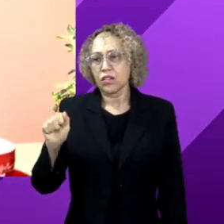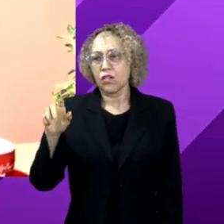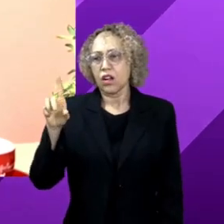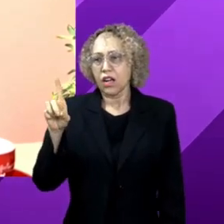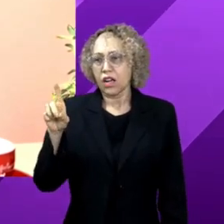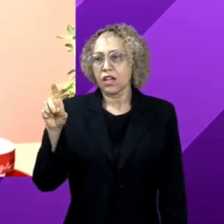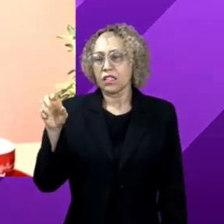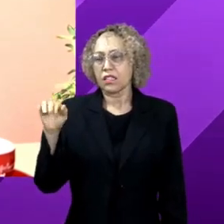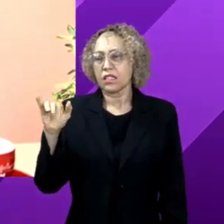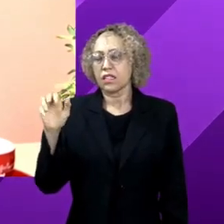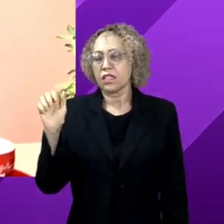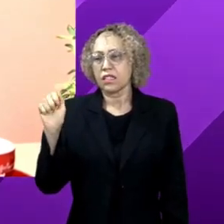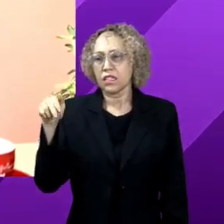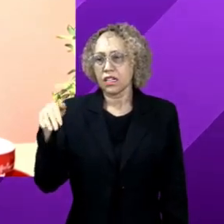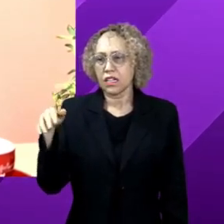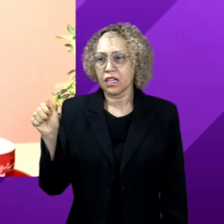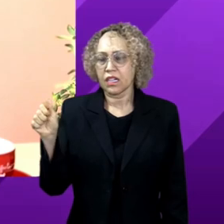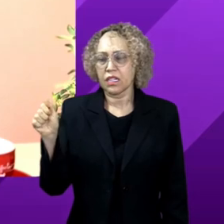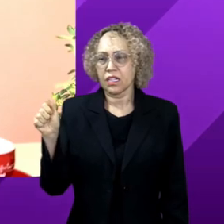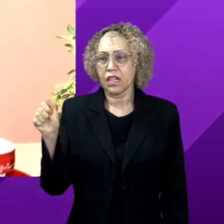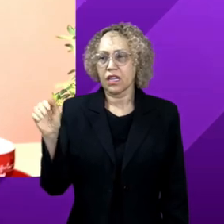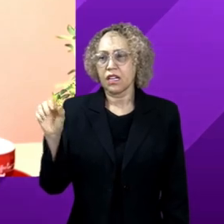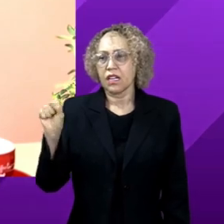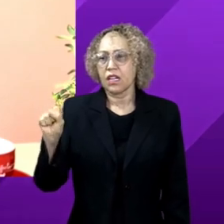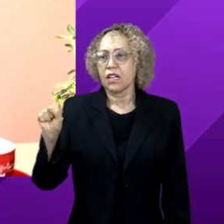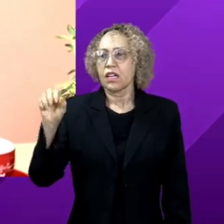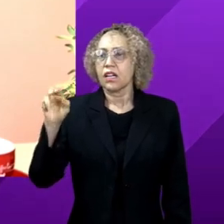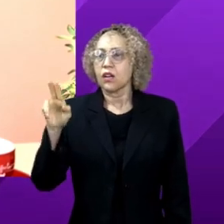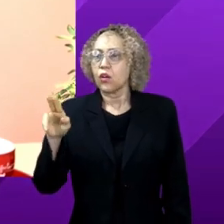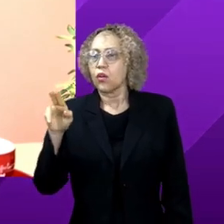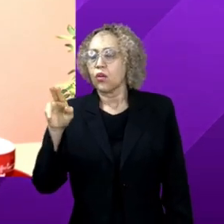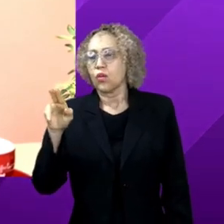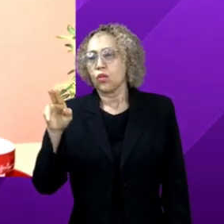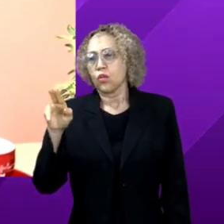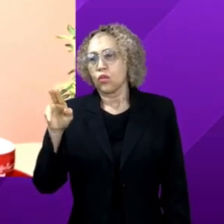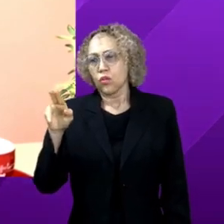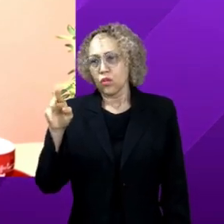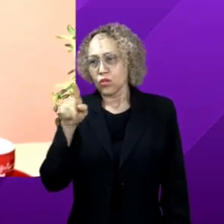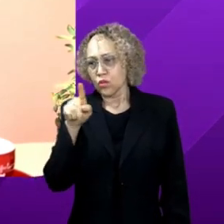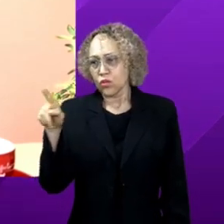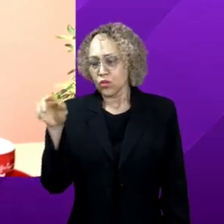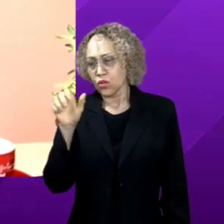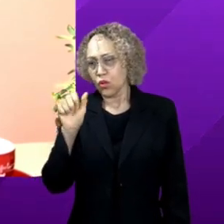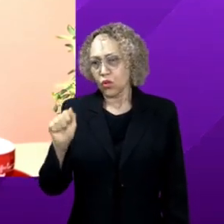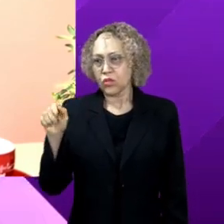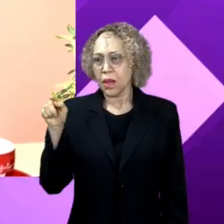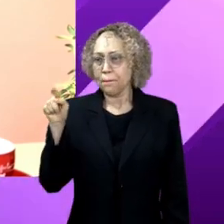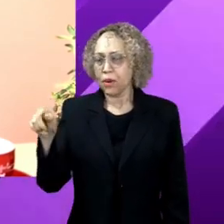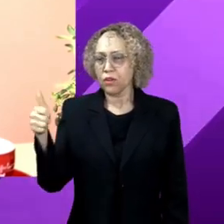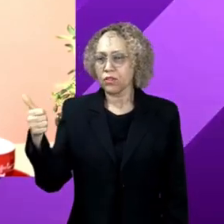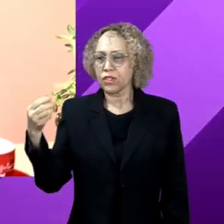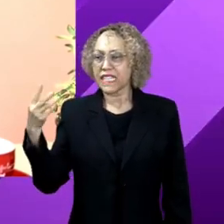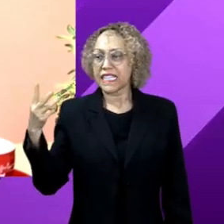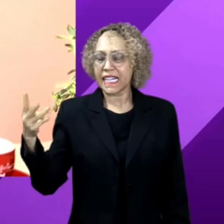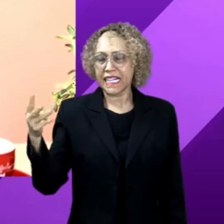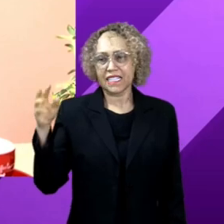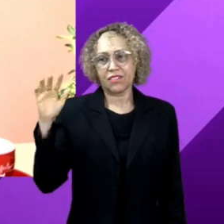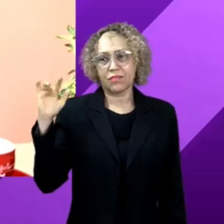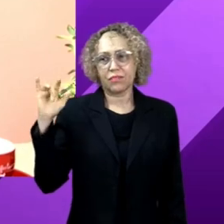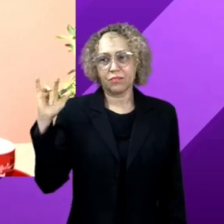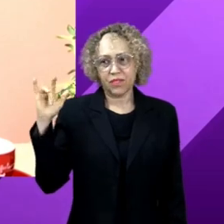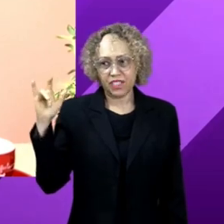com Z.13 e eu espero que a gente possa juntas sonhar, lutar